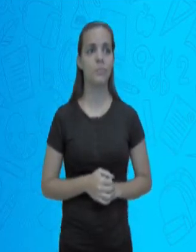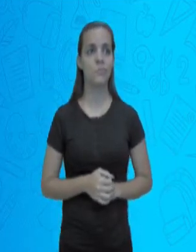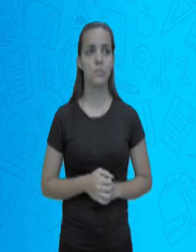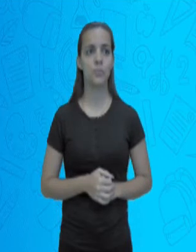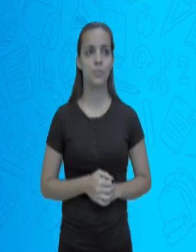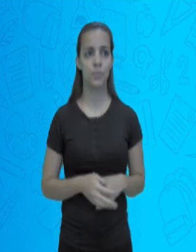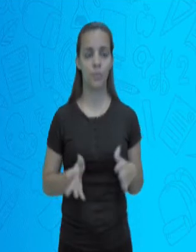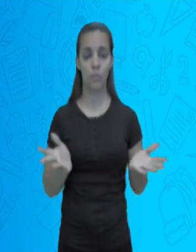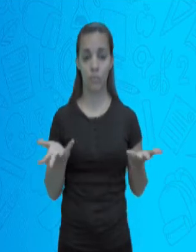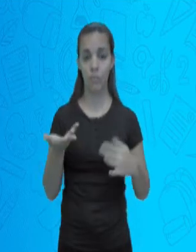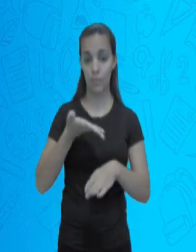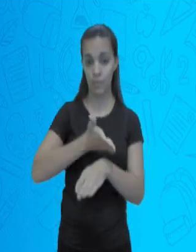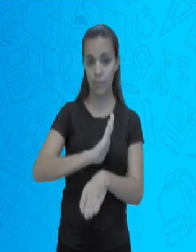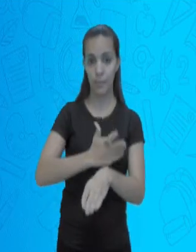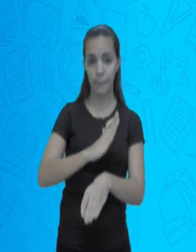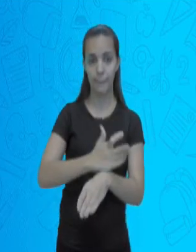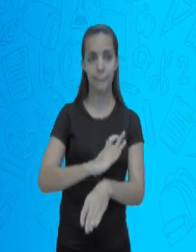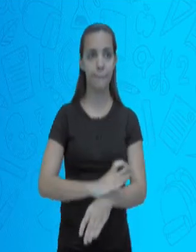Vamos praticar.